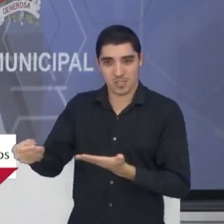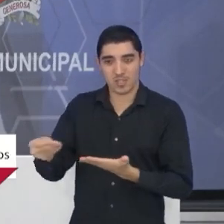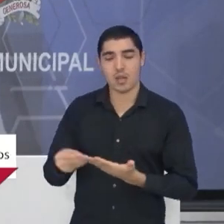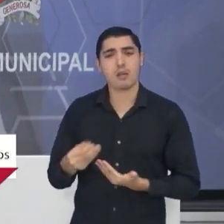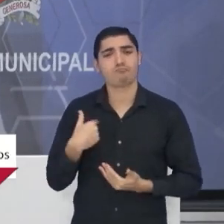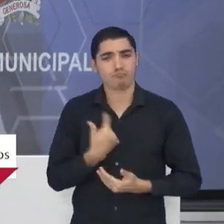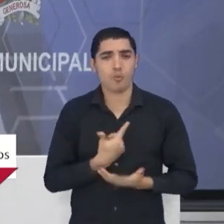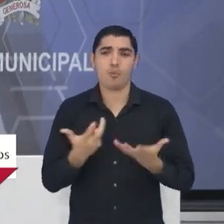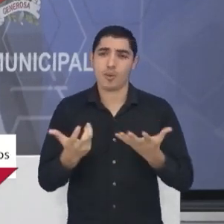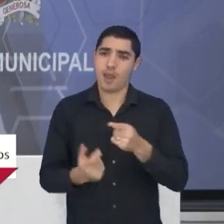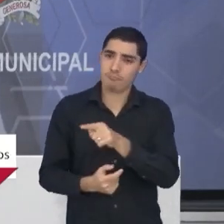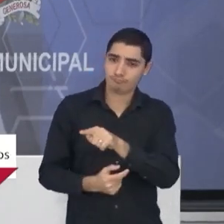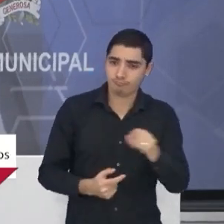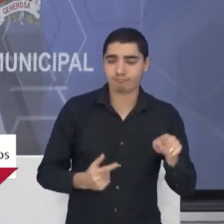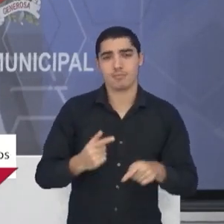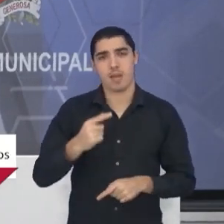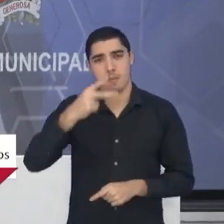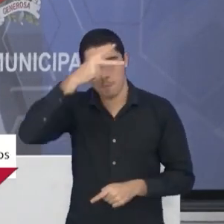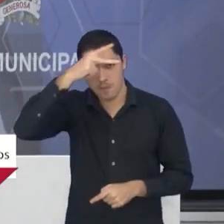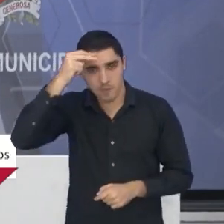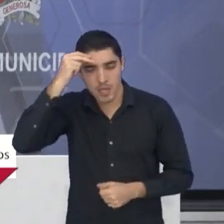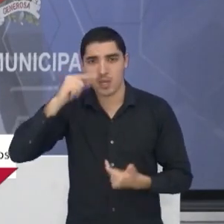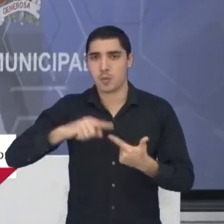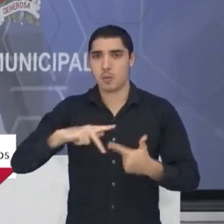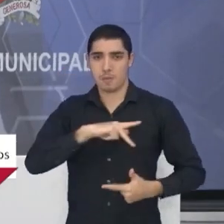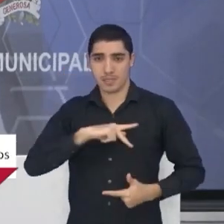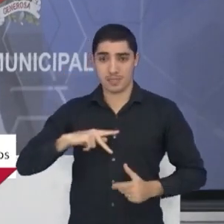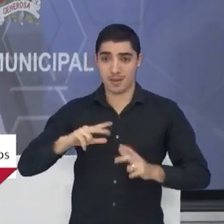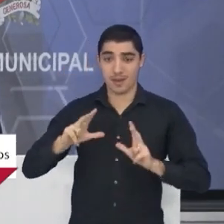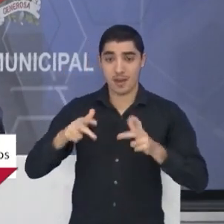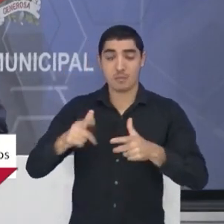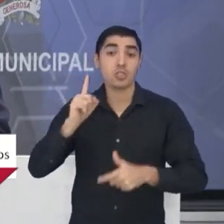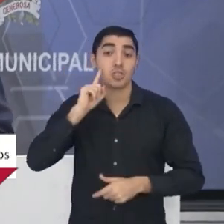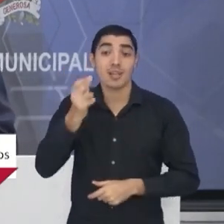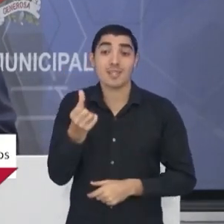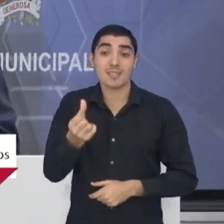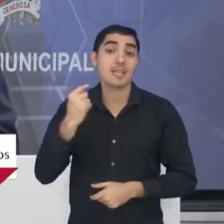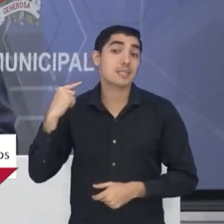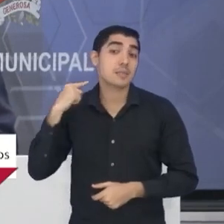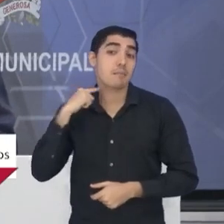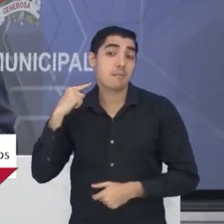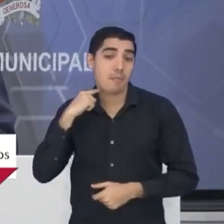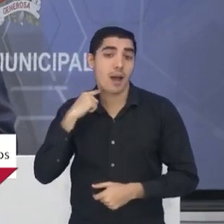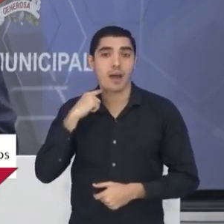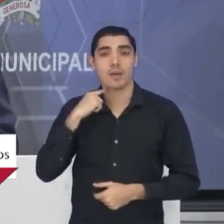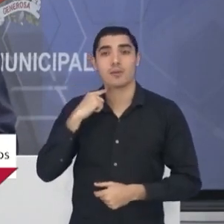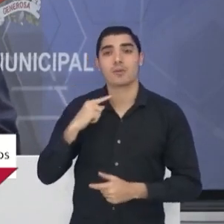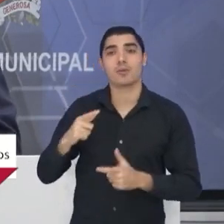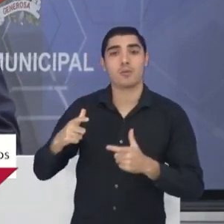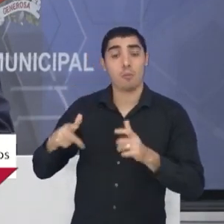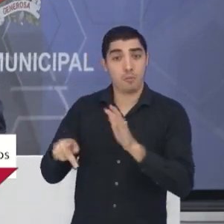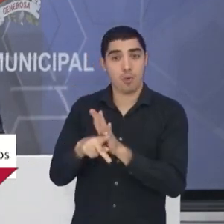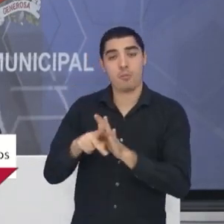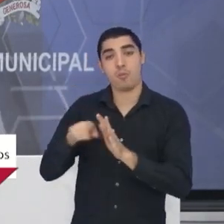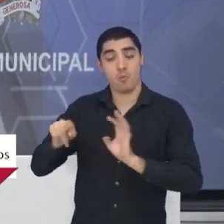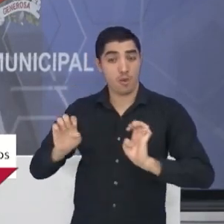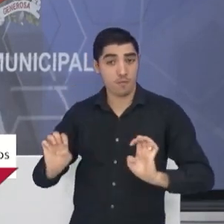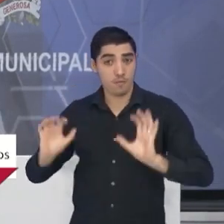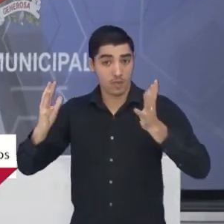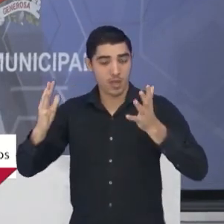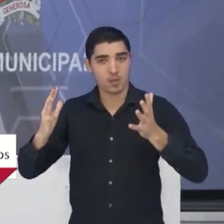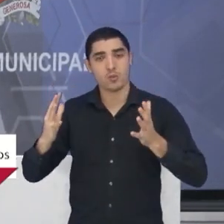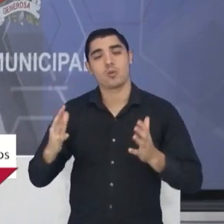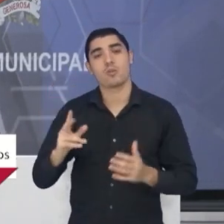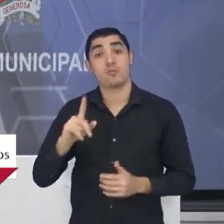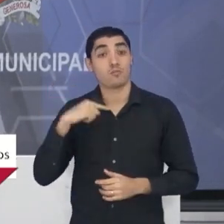dos prefeitos presidentes de câmaras ao nosso evento no dia 6 de maio de 2024 no memorial da América Latina onde Nós faremos